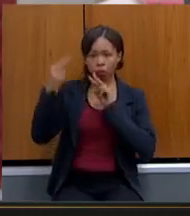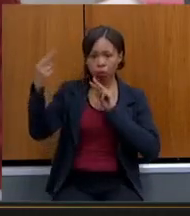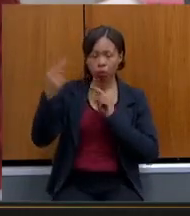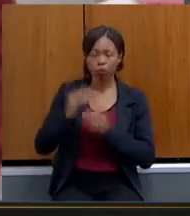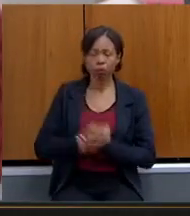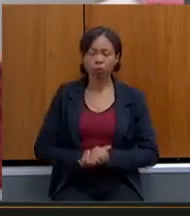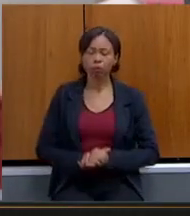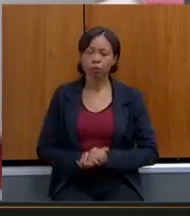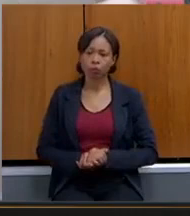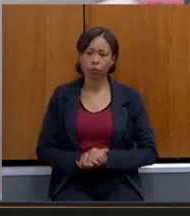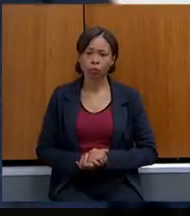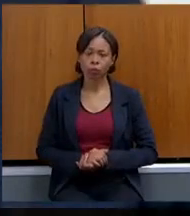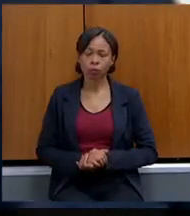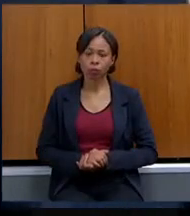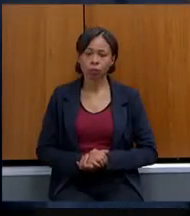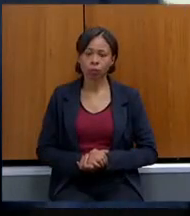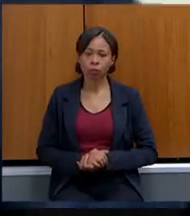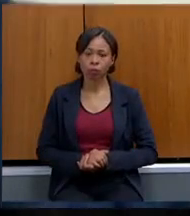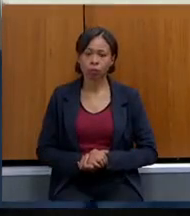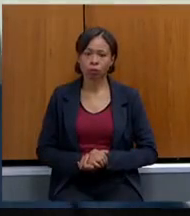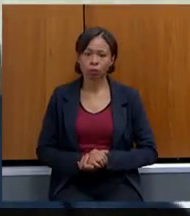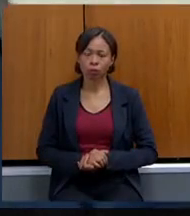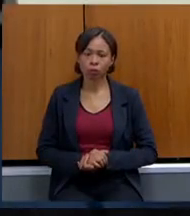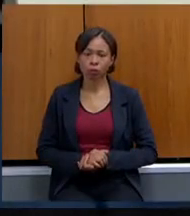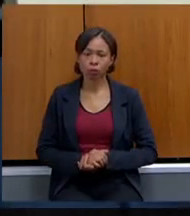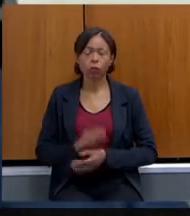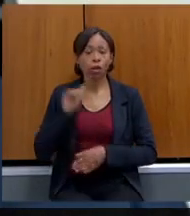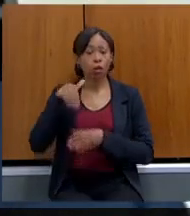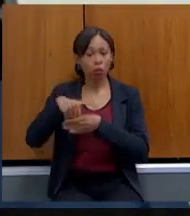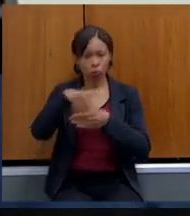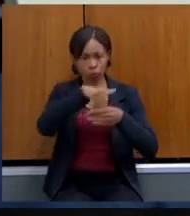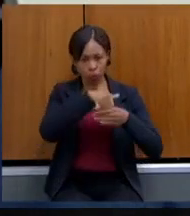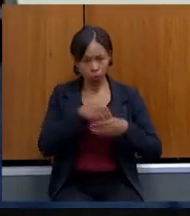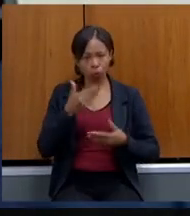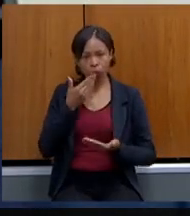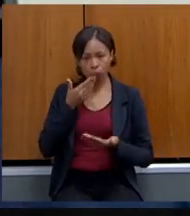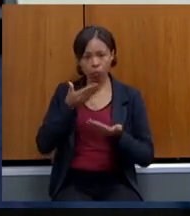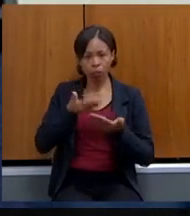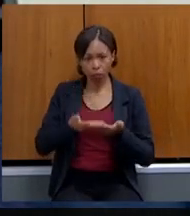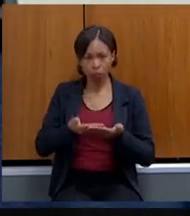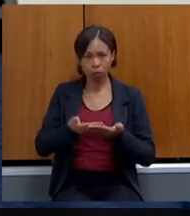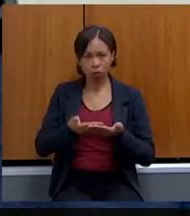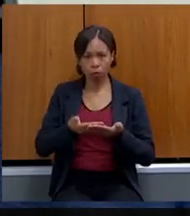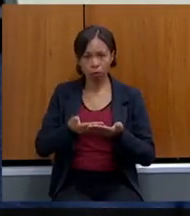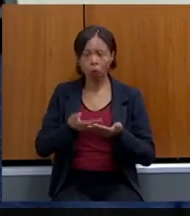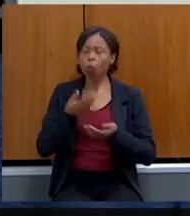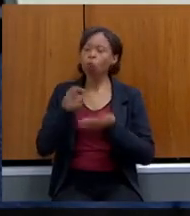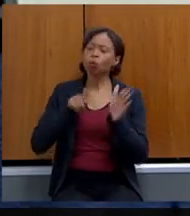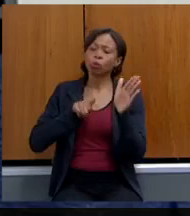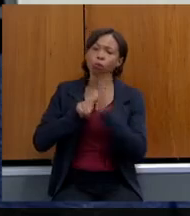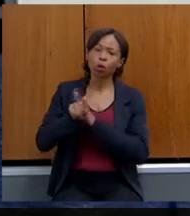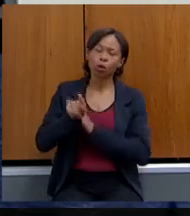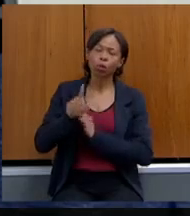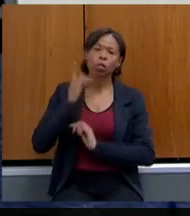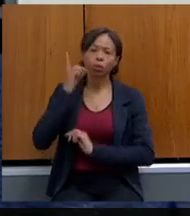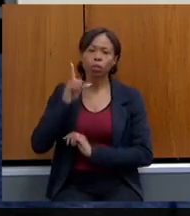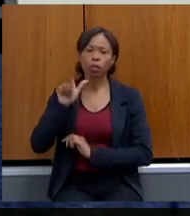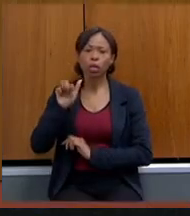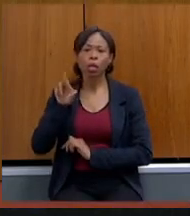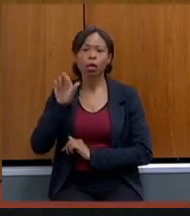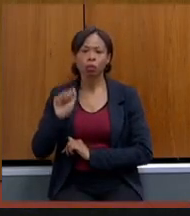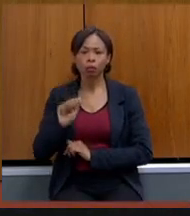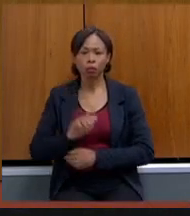perfeitamente e em votação os requerimentos ou bota deputada